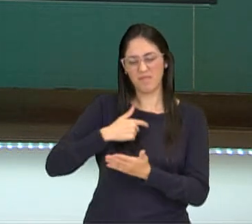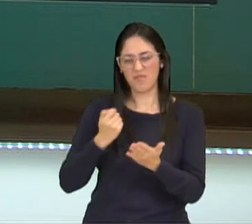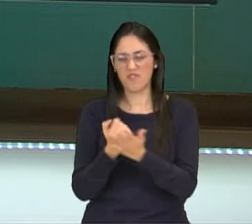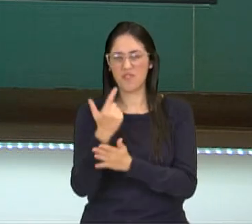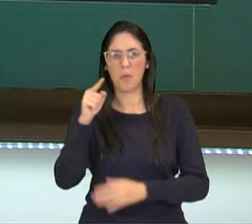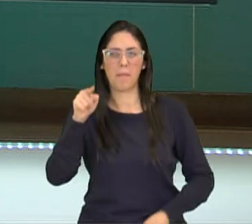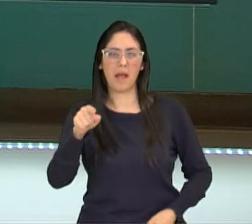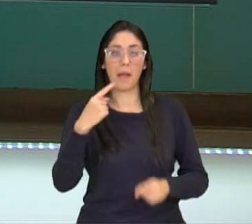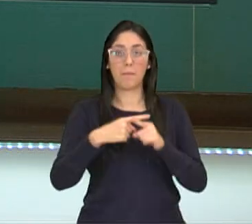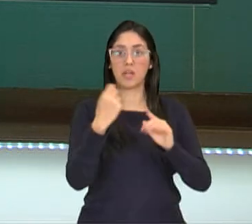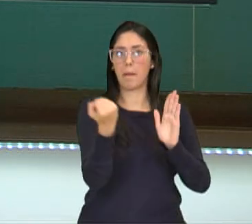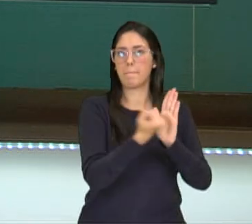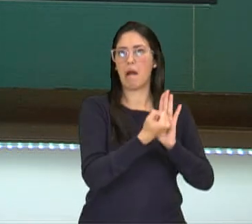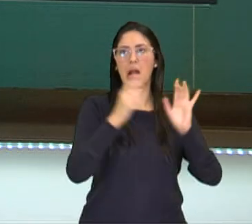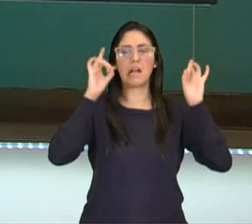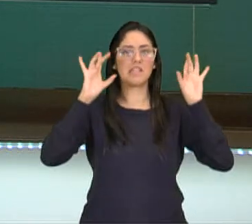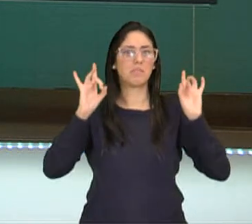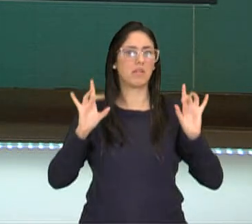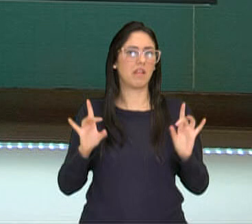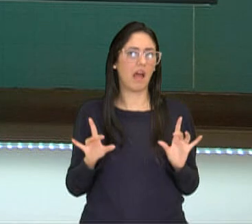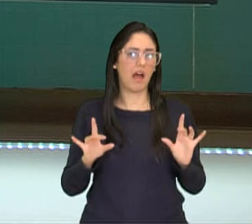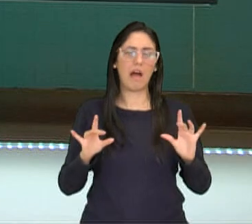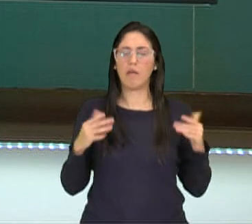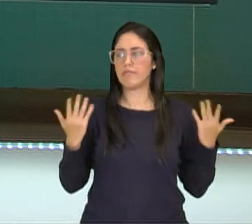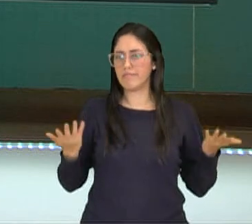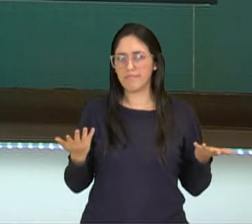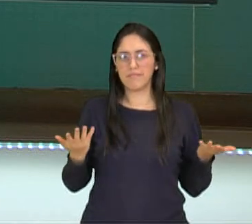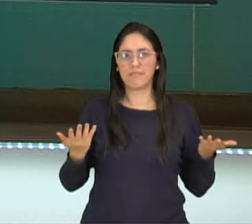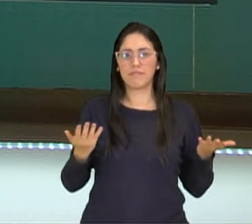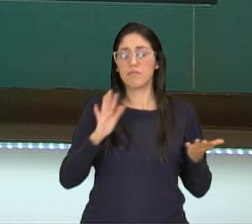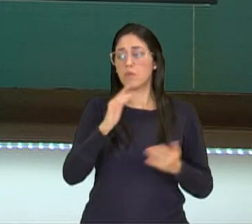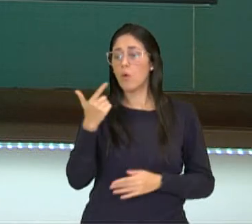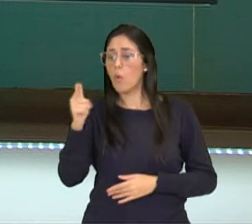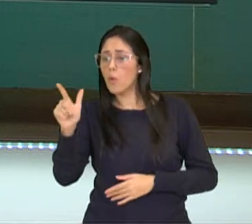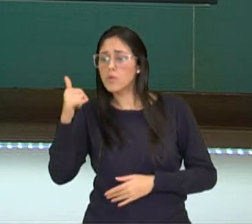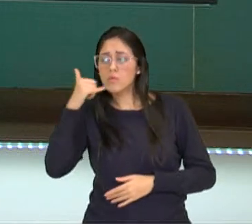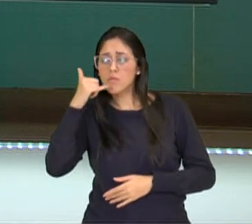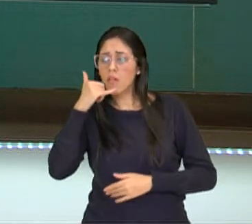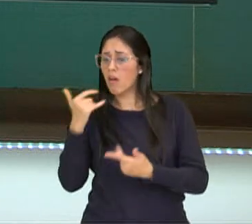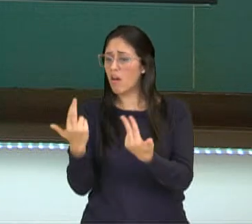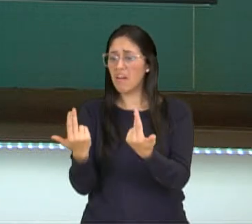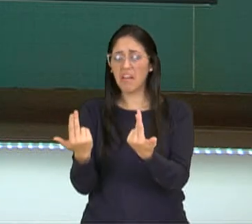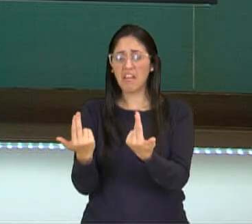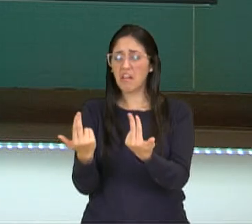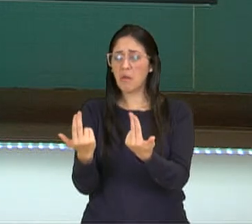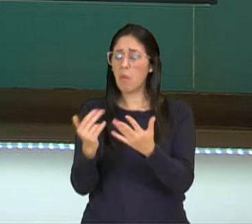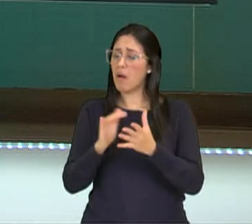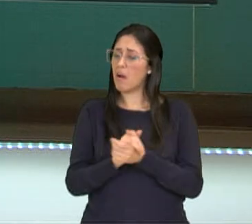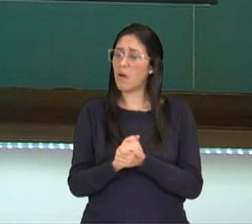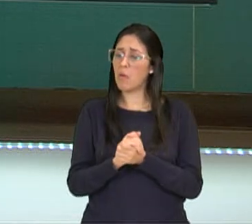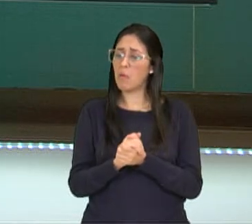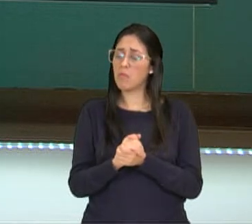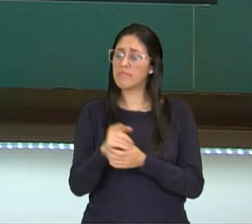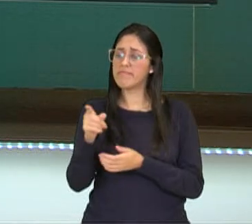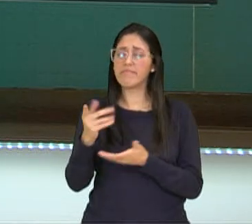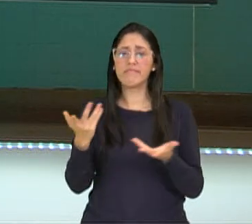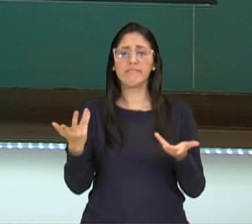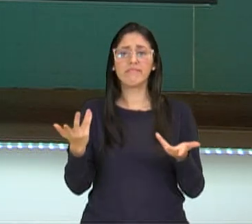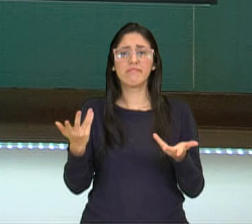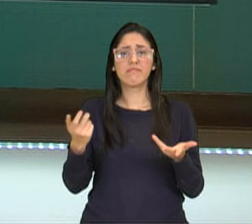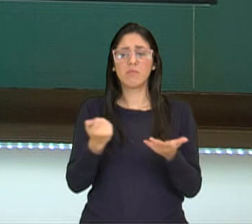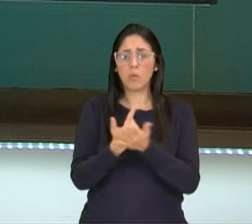porque é de uma grife, de um lá, mas o celular genérico lá faz o mesmo papel. Então a gente tem que